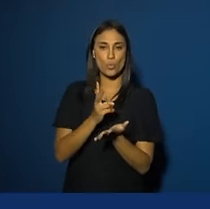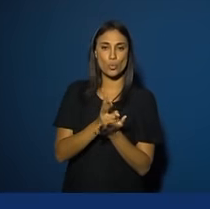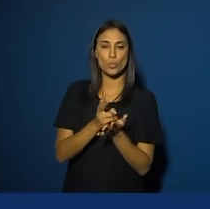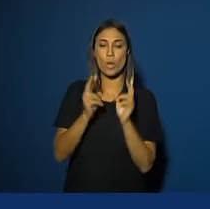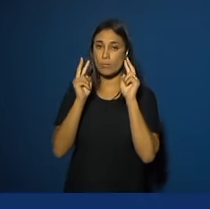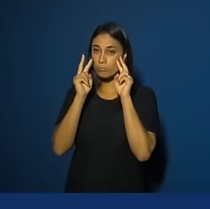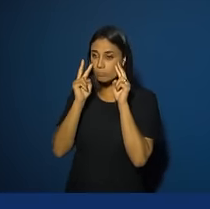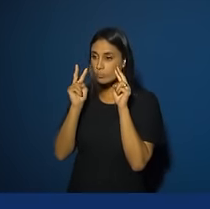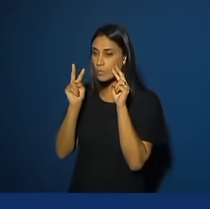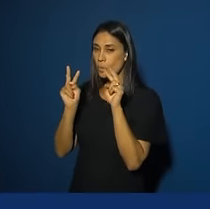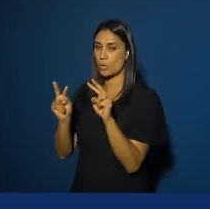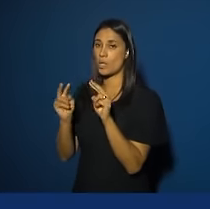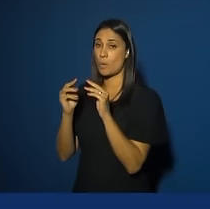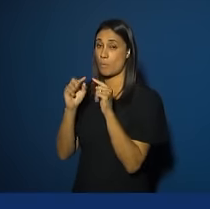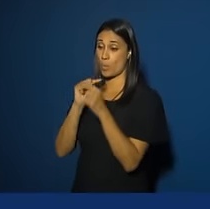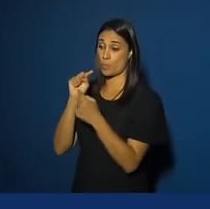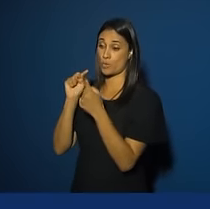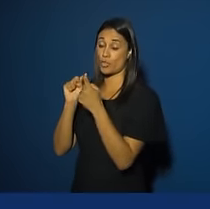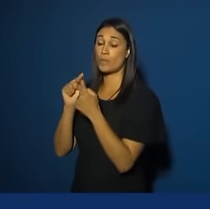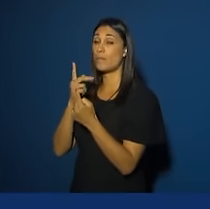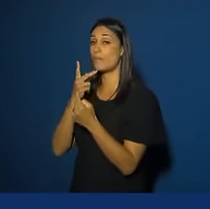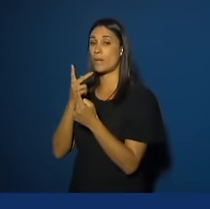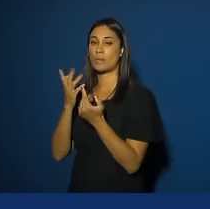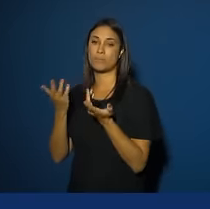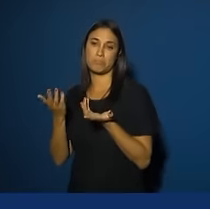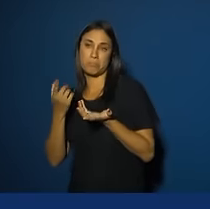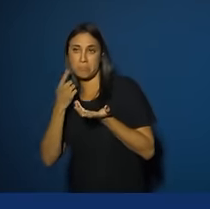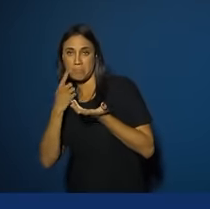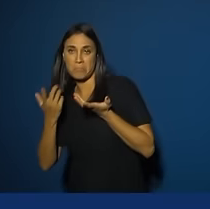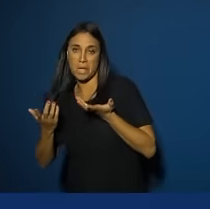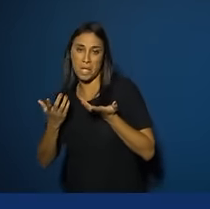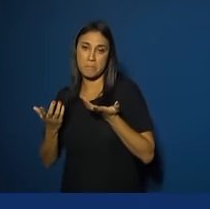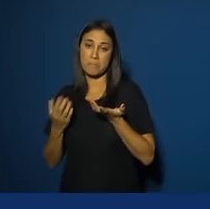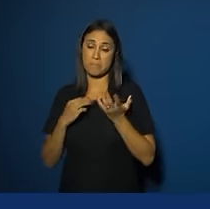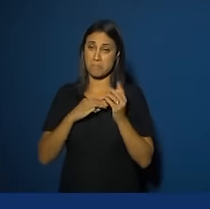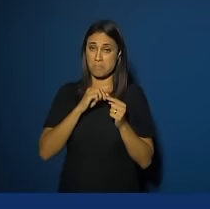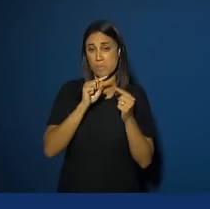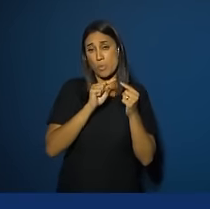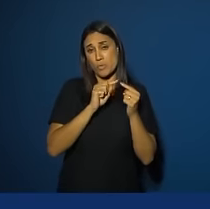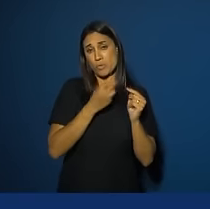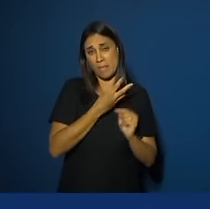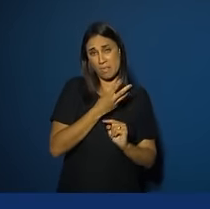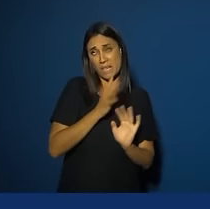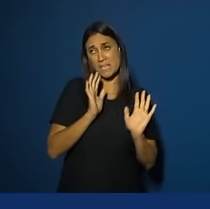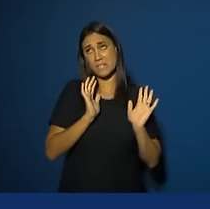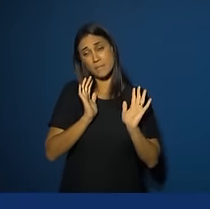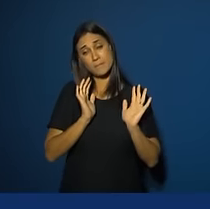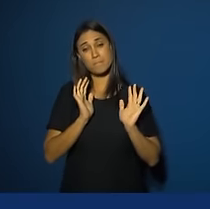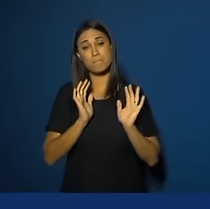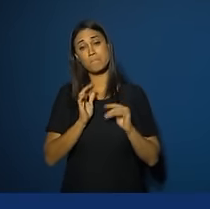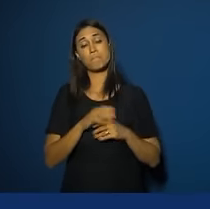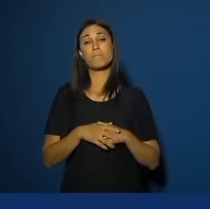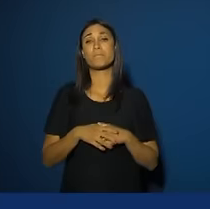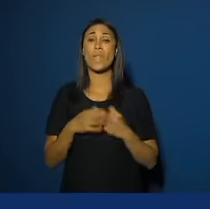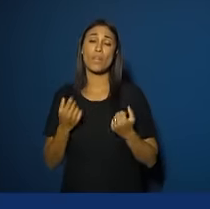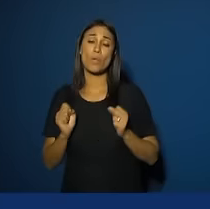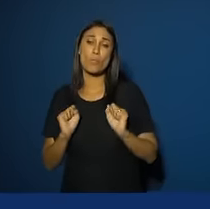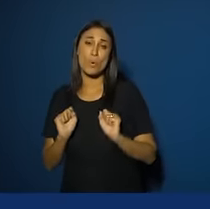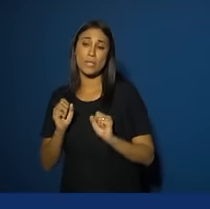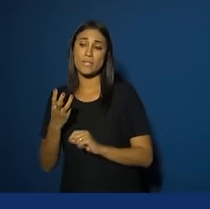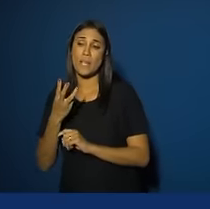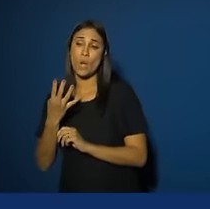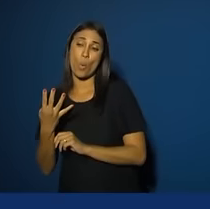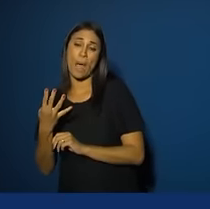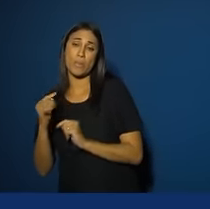olhando para a meta de inflação e dizendo a meta é, digamos, 3, e valeria se a meta